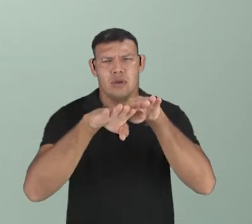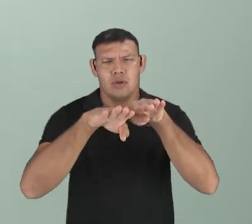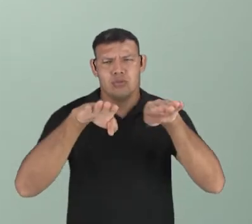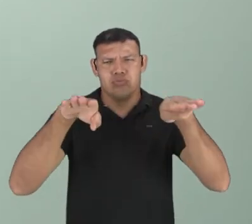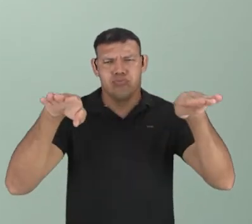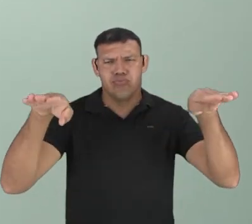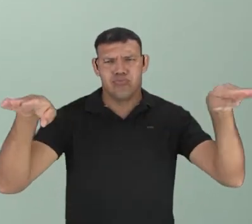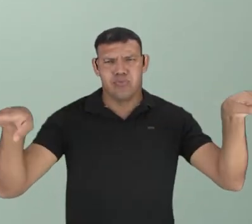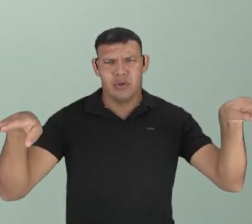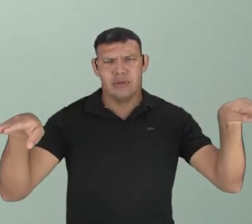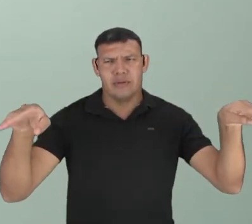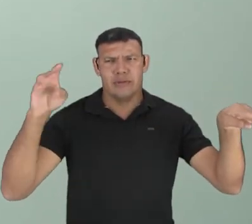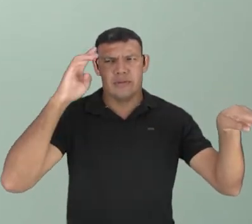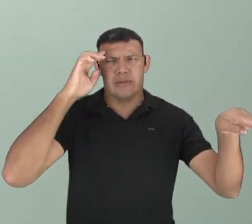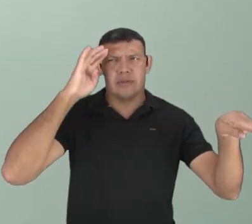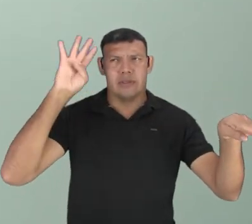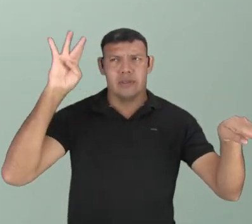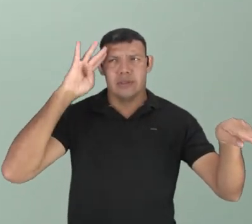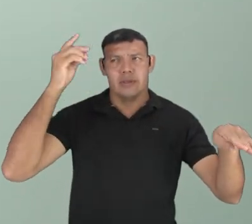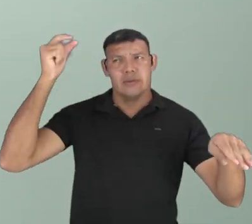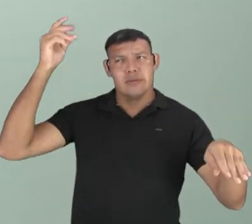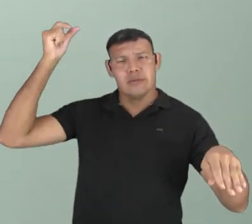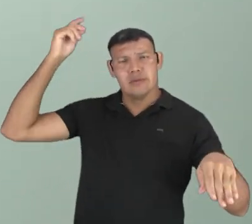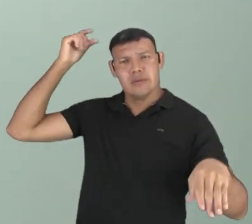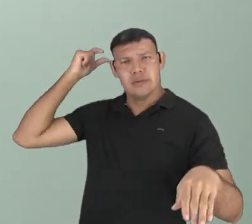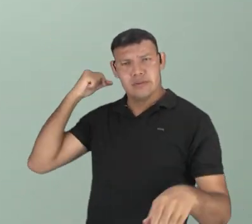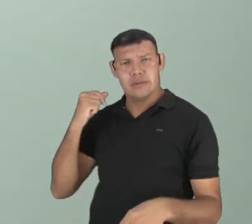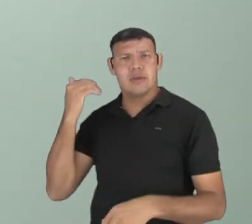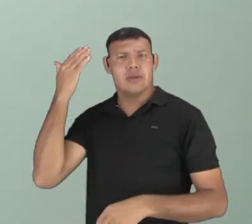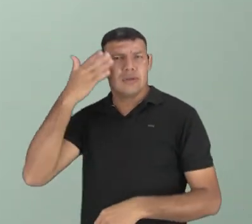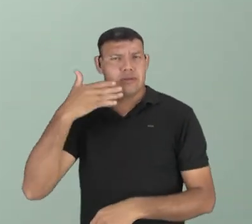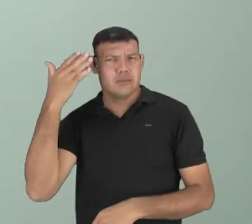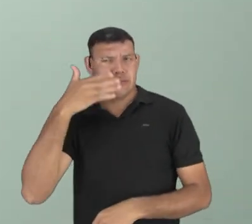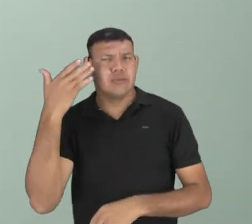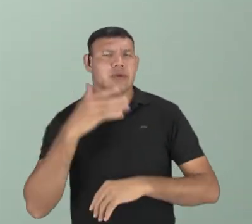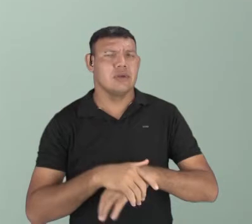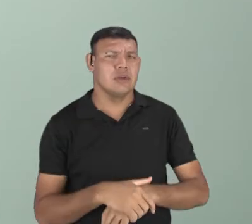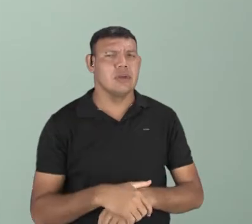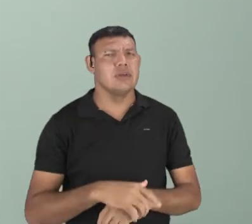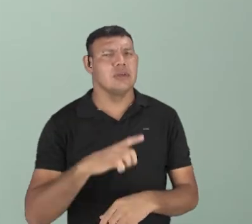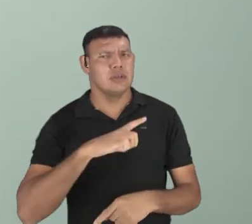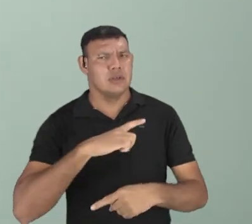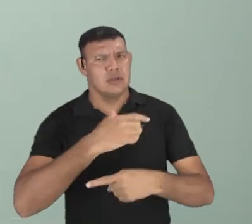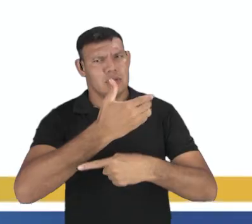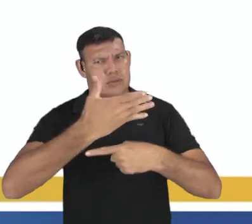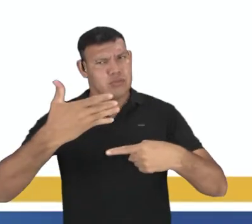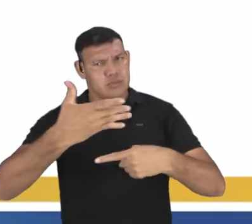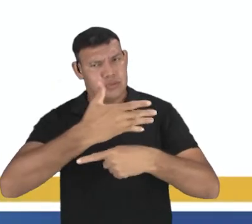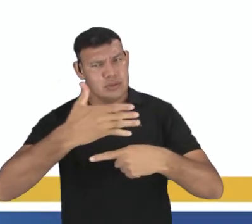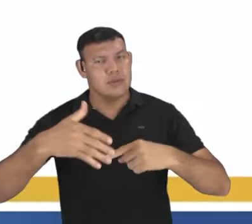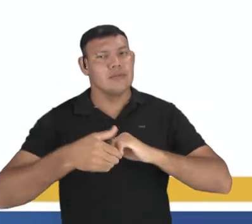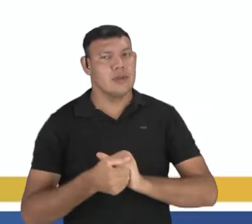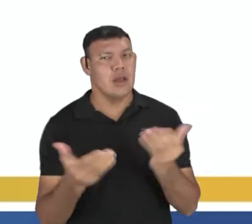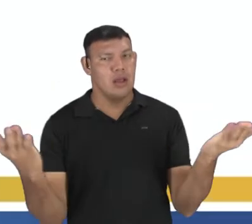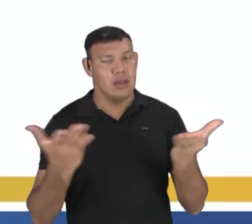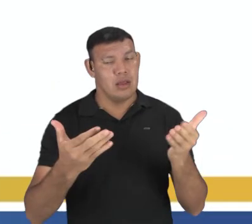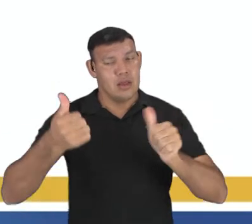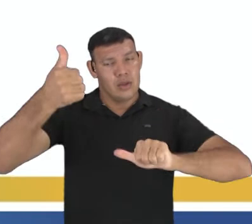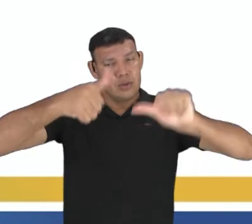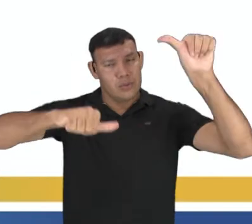pensamento medieval? E é um discurso, tem até série na Netflix sobre isso, mas a gente vai analisar a nossa